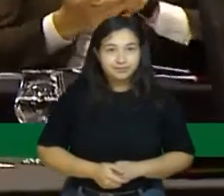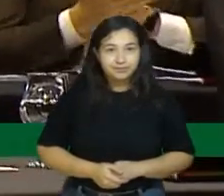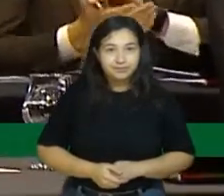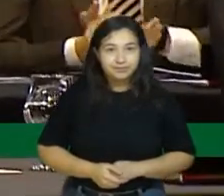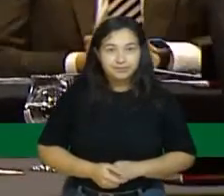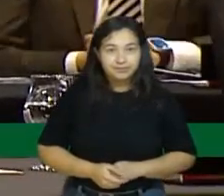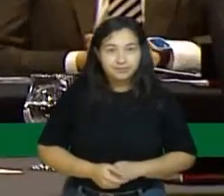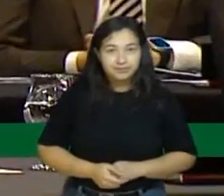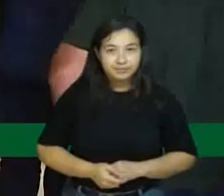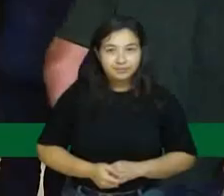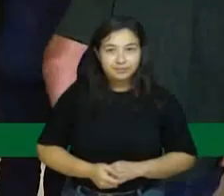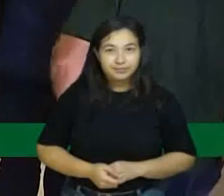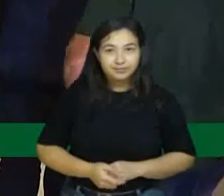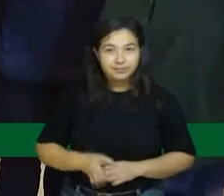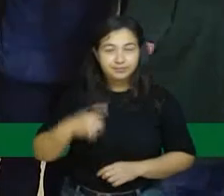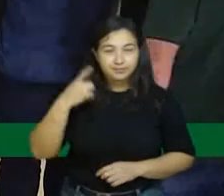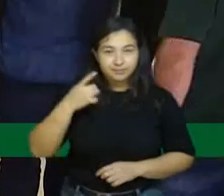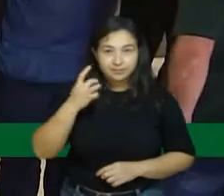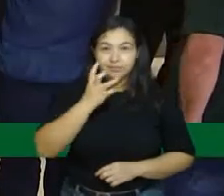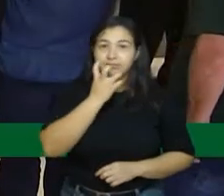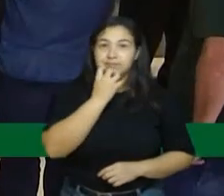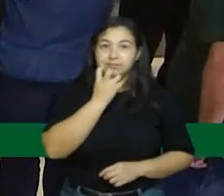Mota Deputado